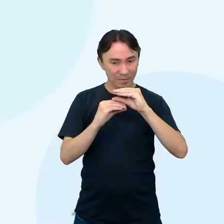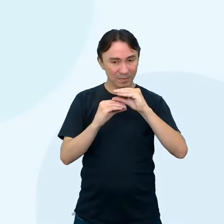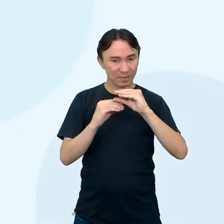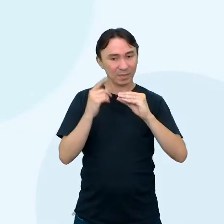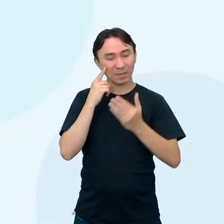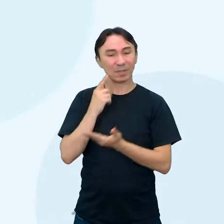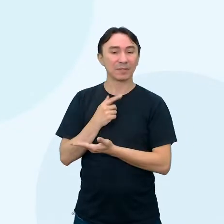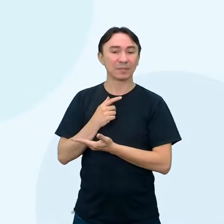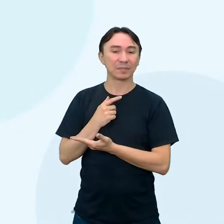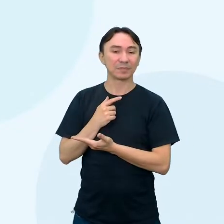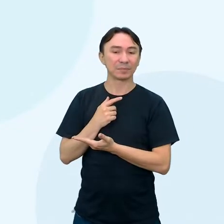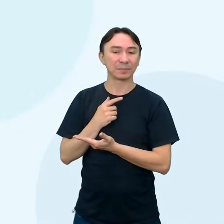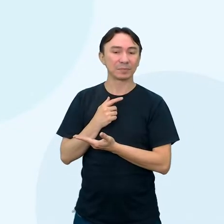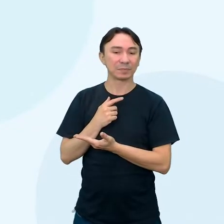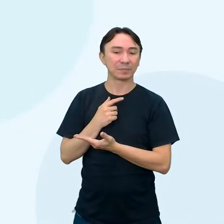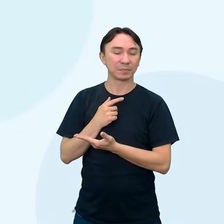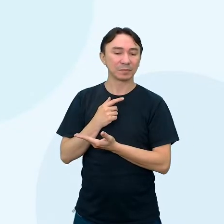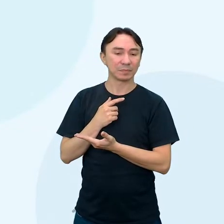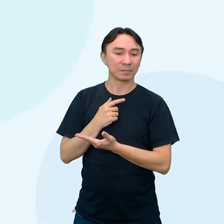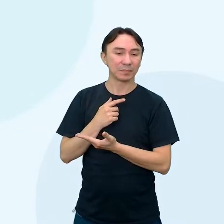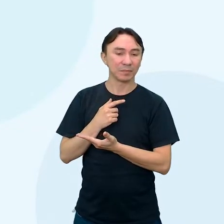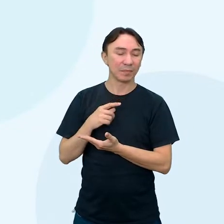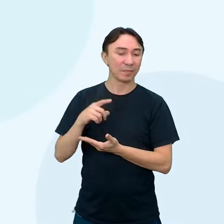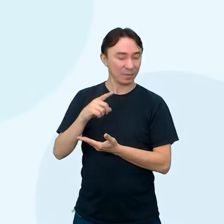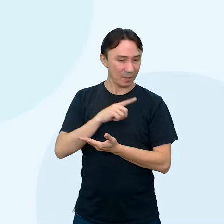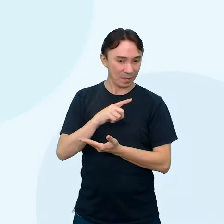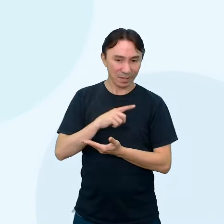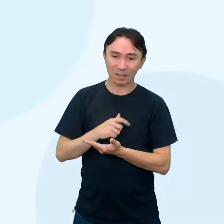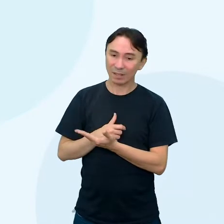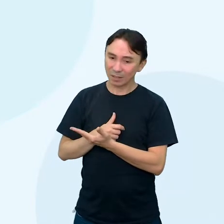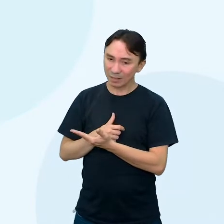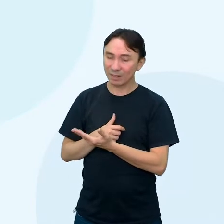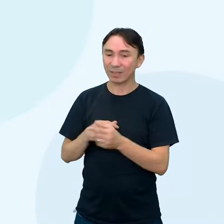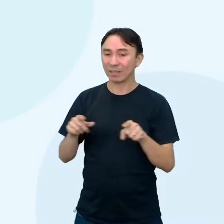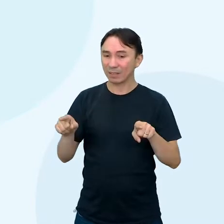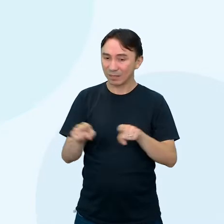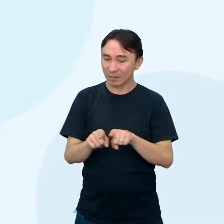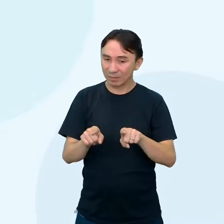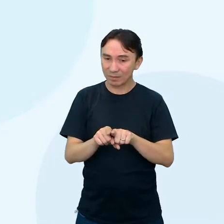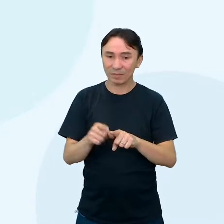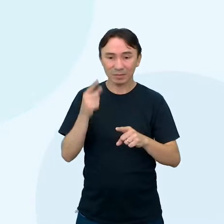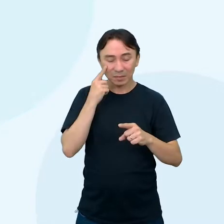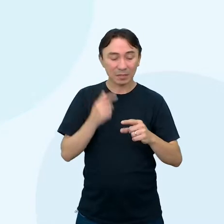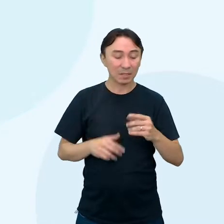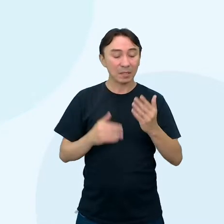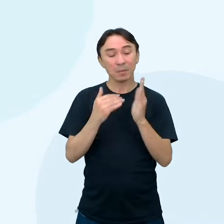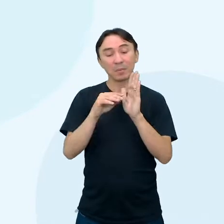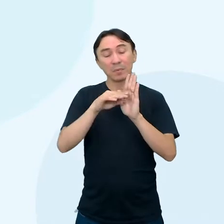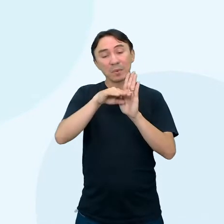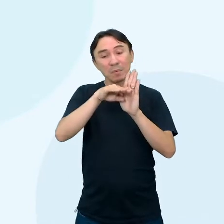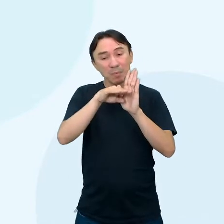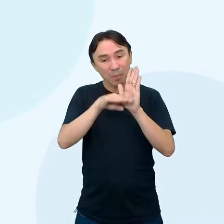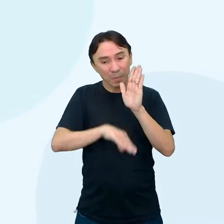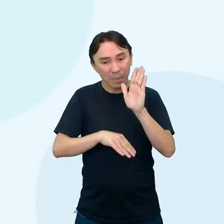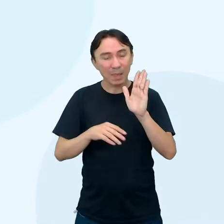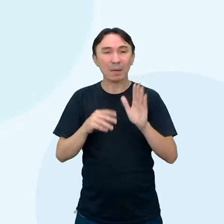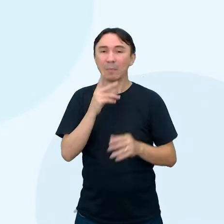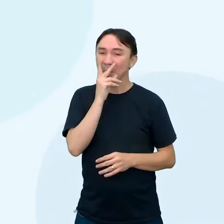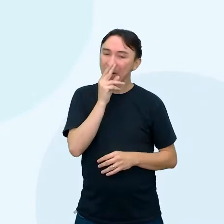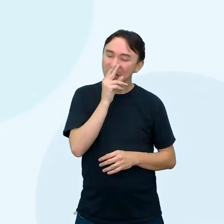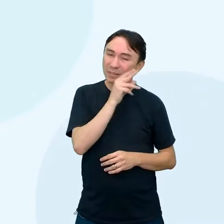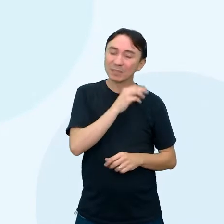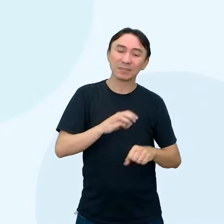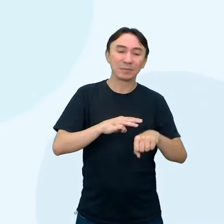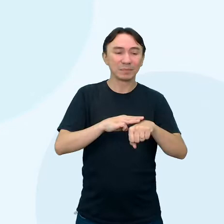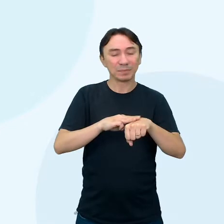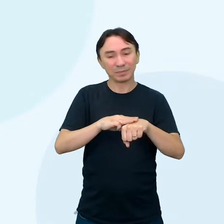ali do solo e até numa camada um pouquinho mais abaixo da superfície, e depois aquela terra num marrom, mas